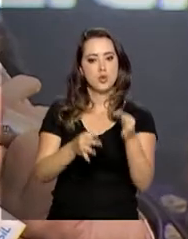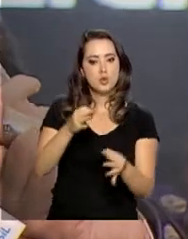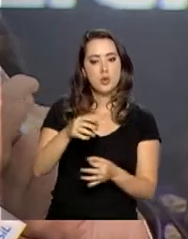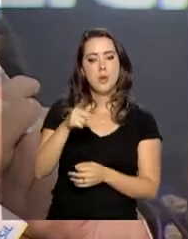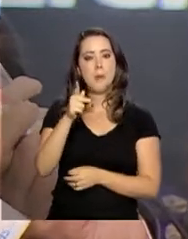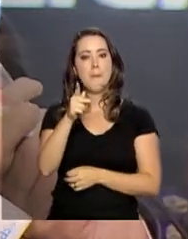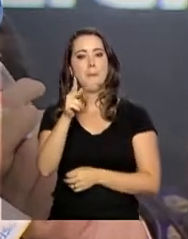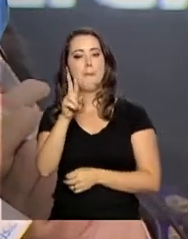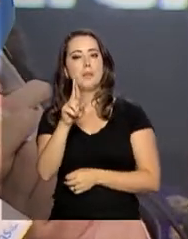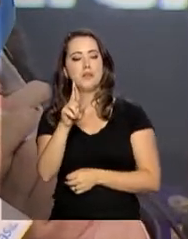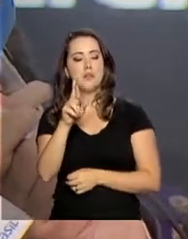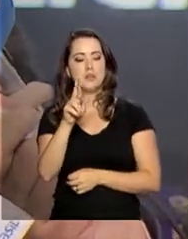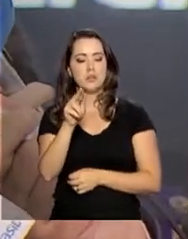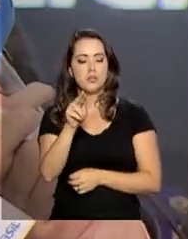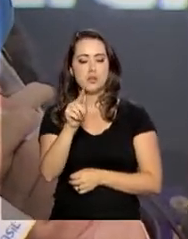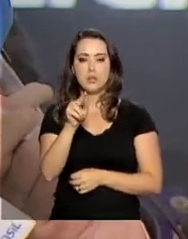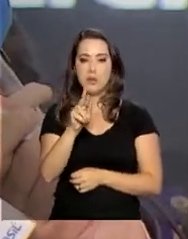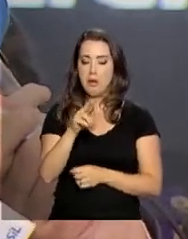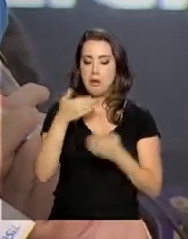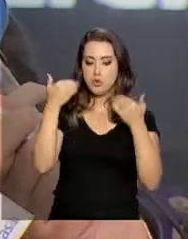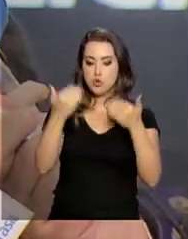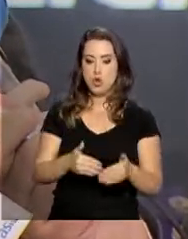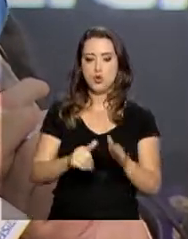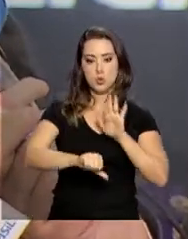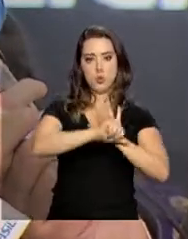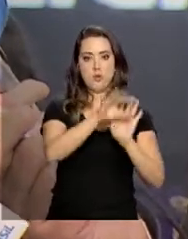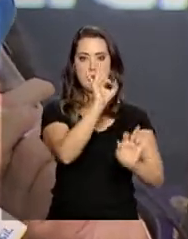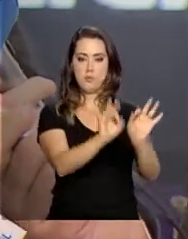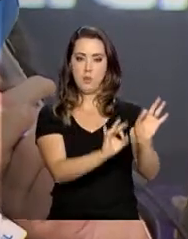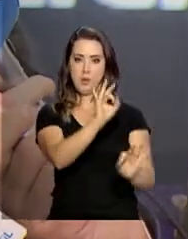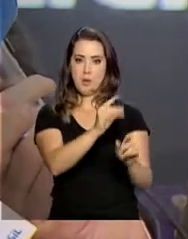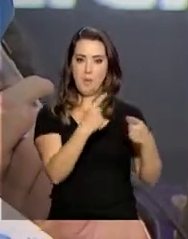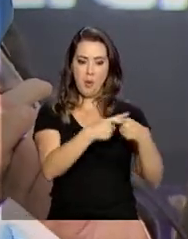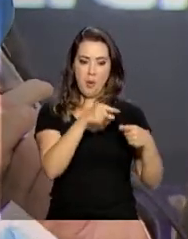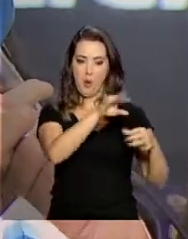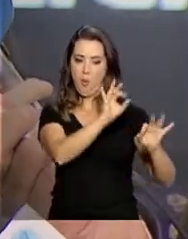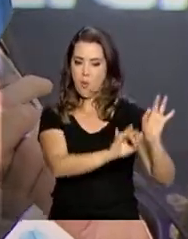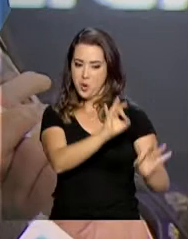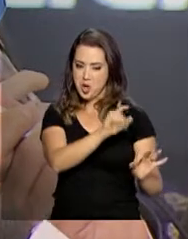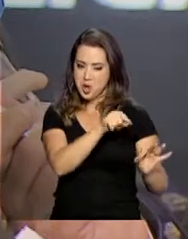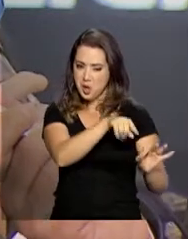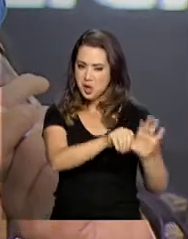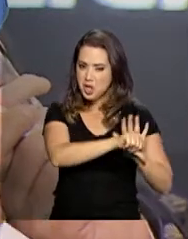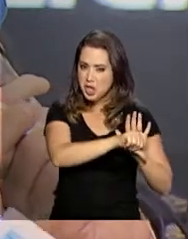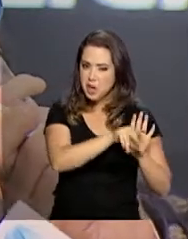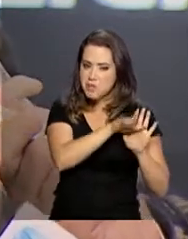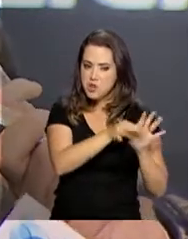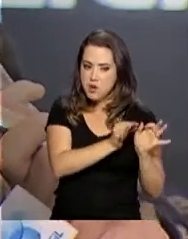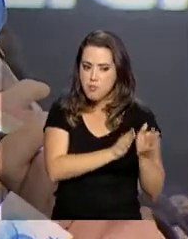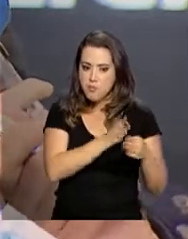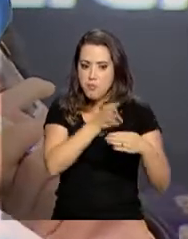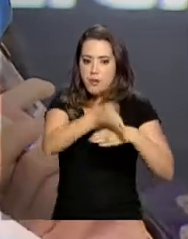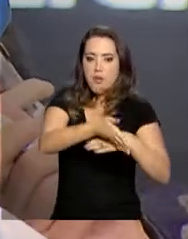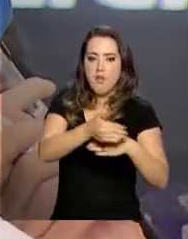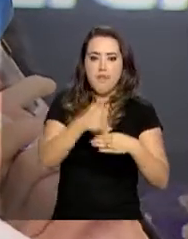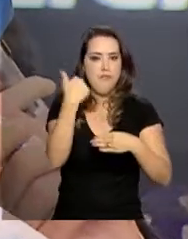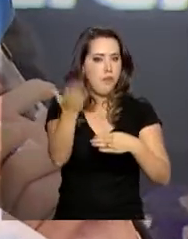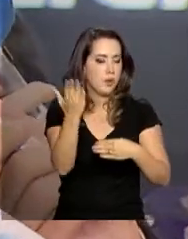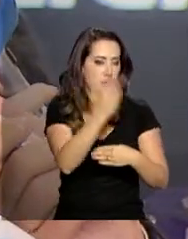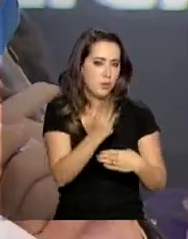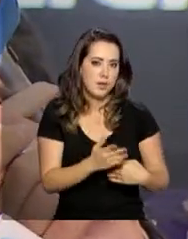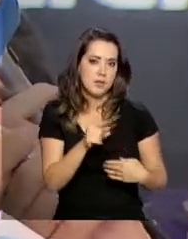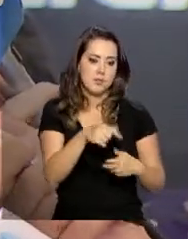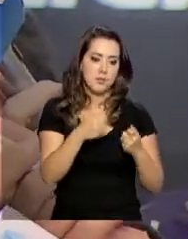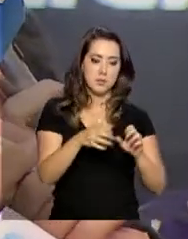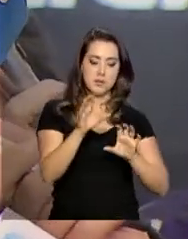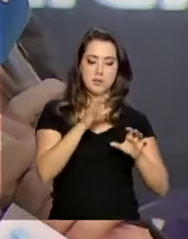PGR, para enfrentar o crime organizado. O crime organizado, que se nacionalizou e transnacionalizou, exige a coordenação e a integração